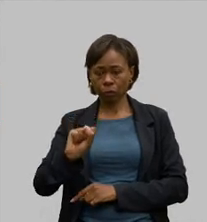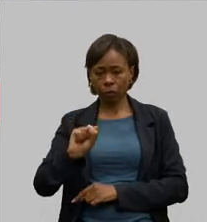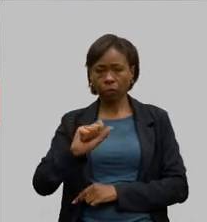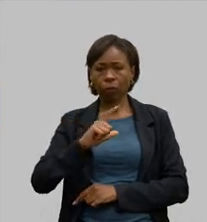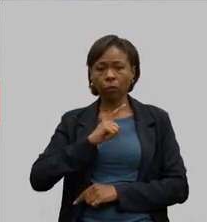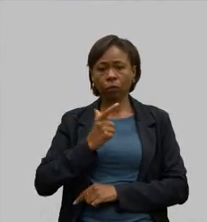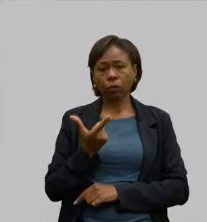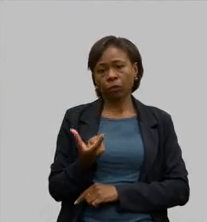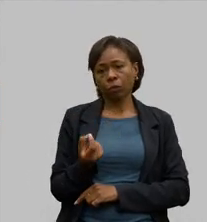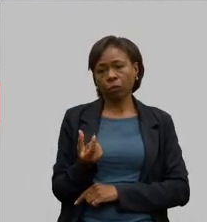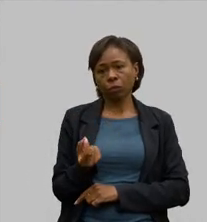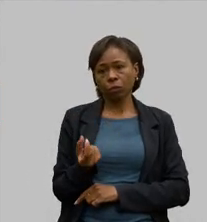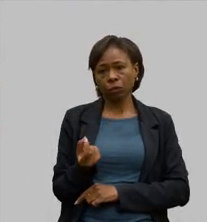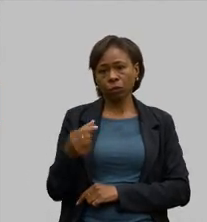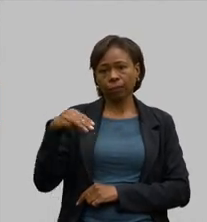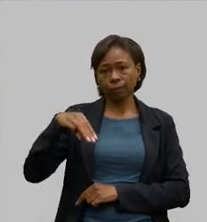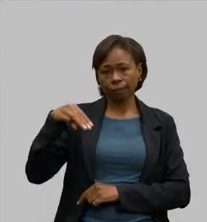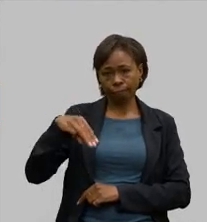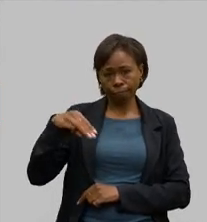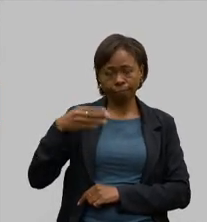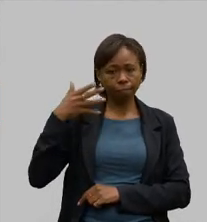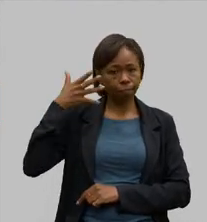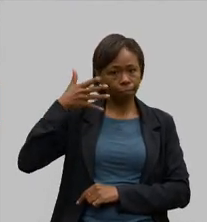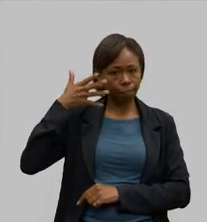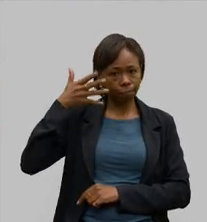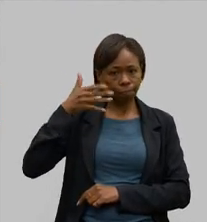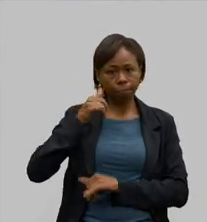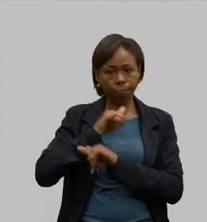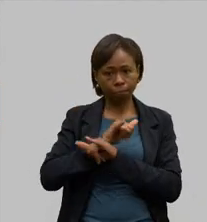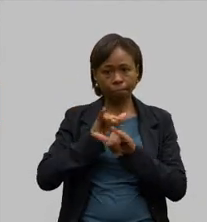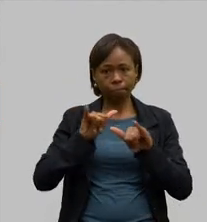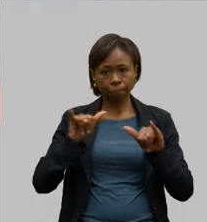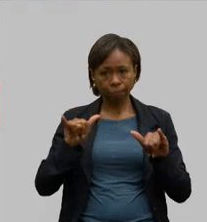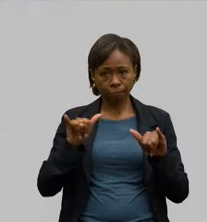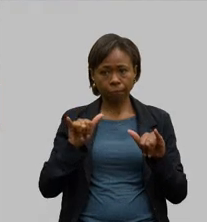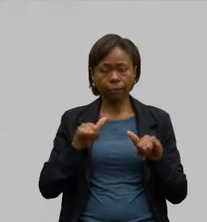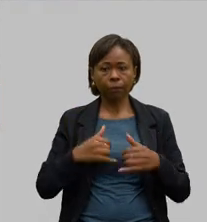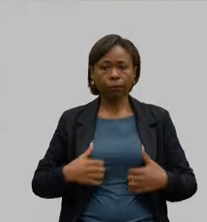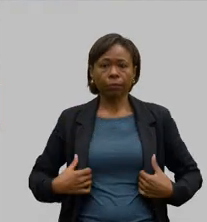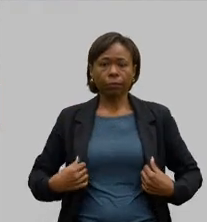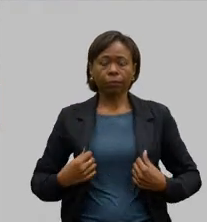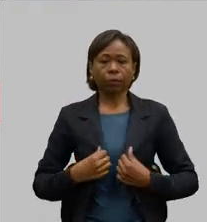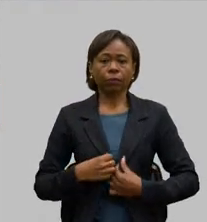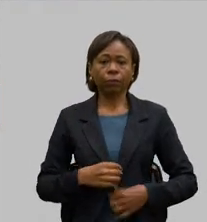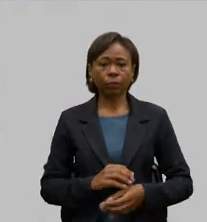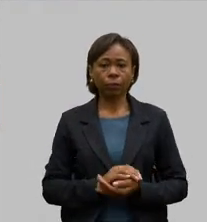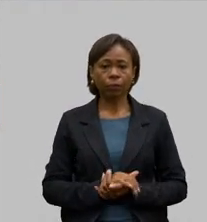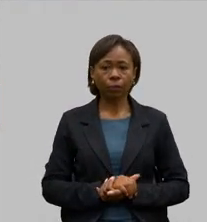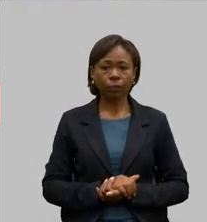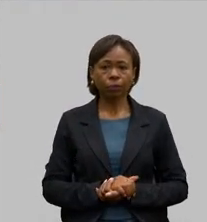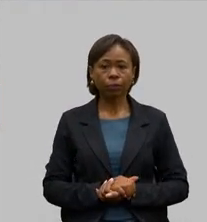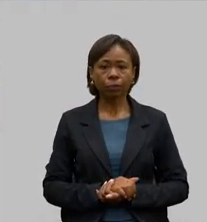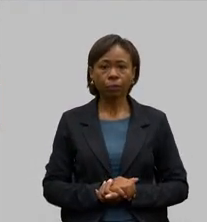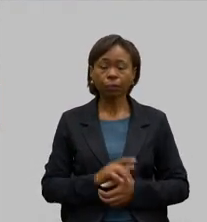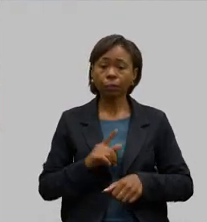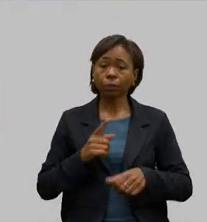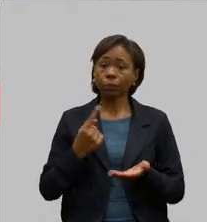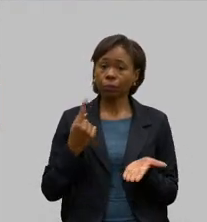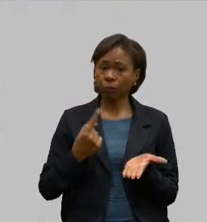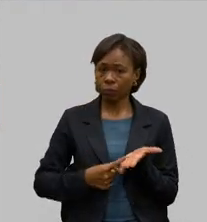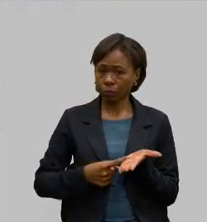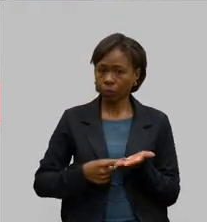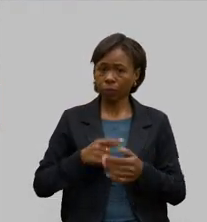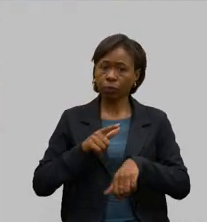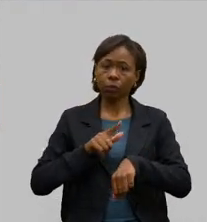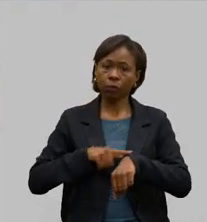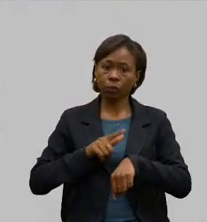até 20 minutos para sua exposição faremos então a a marcação no relógio